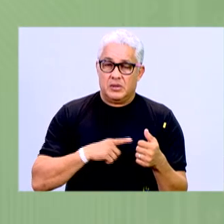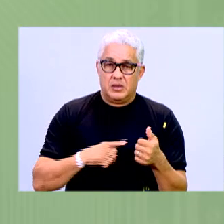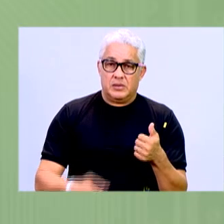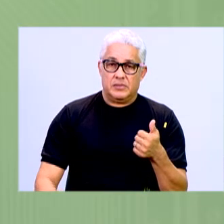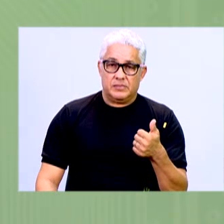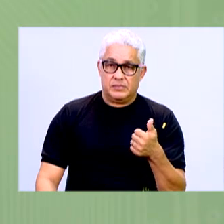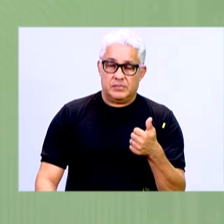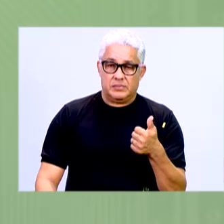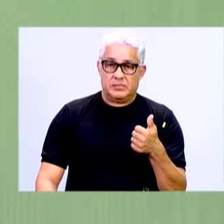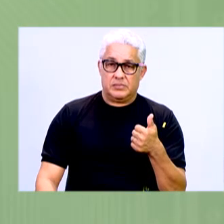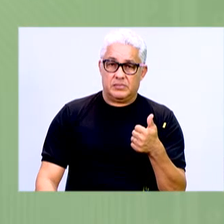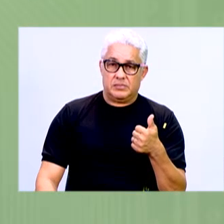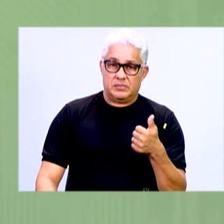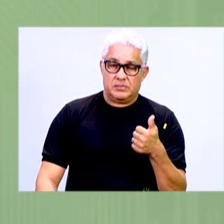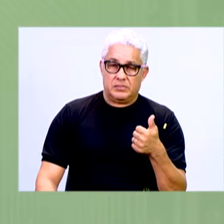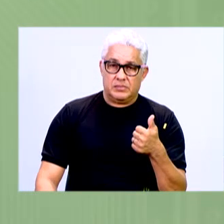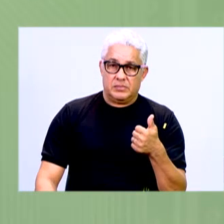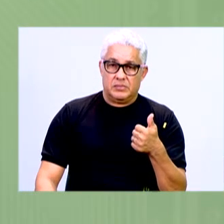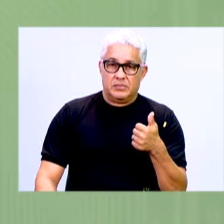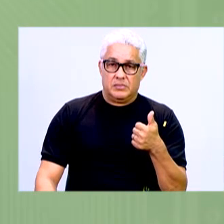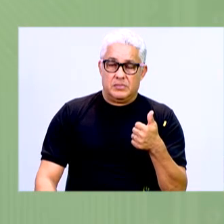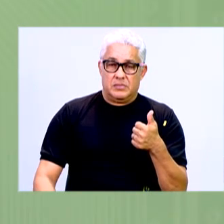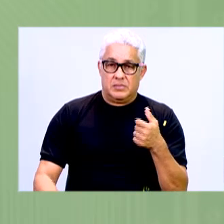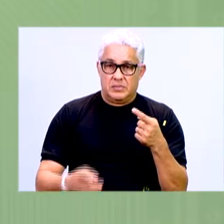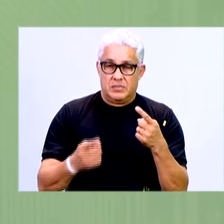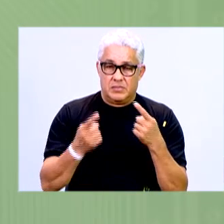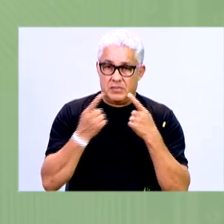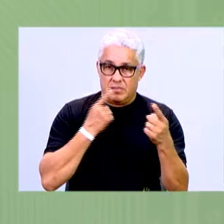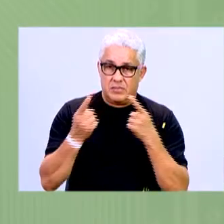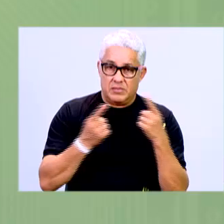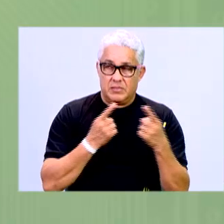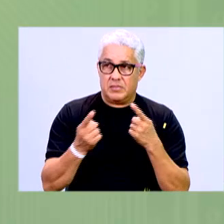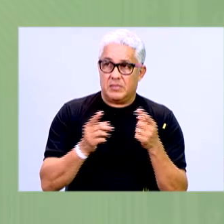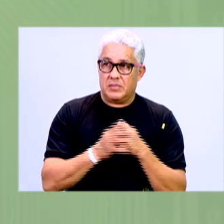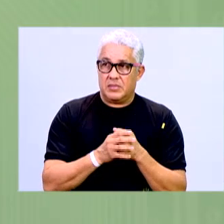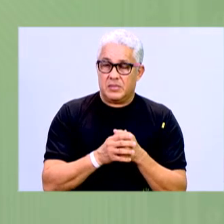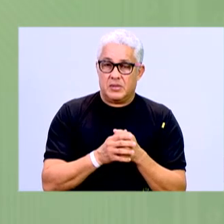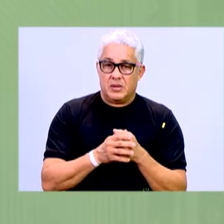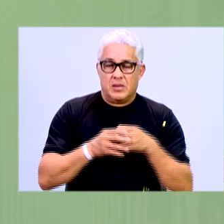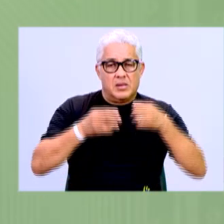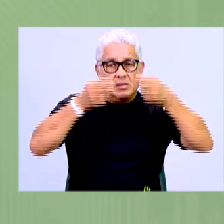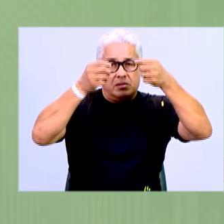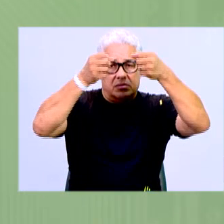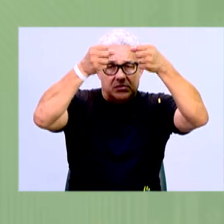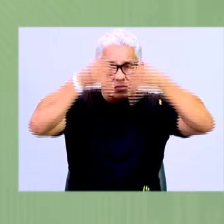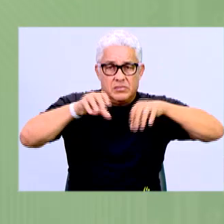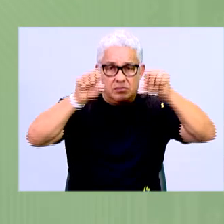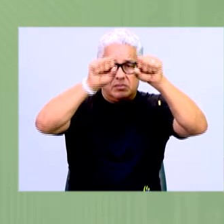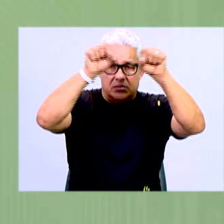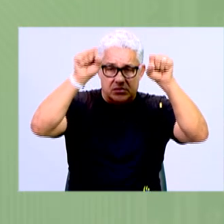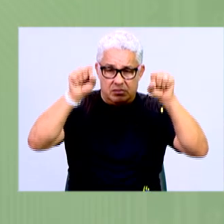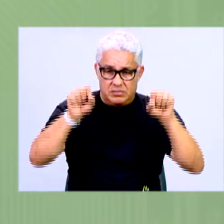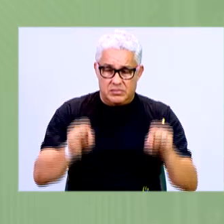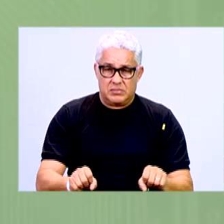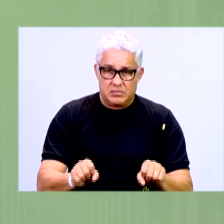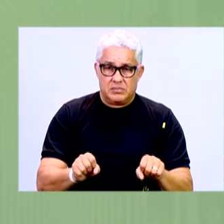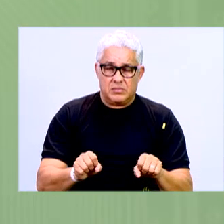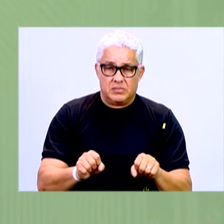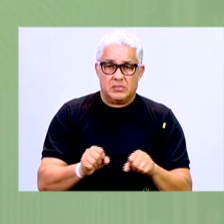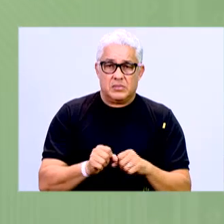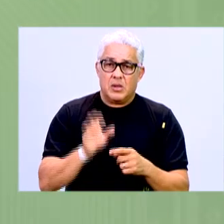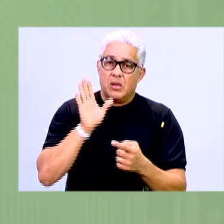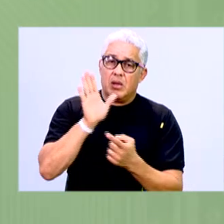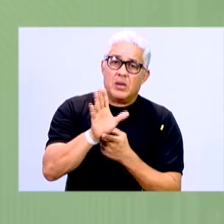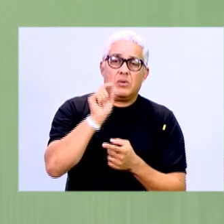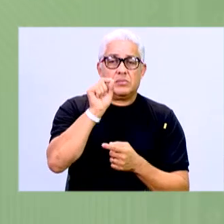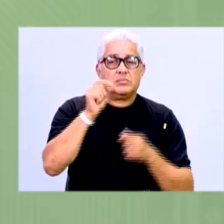a perspectiva do entrevistado onisciente, que descreve o sistema como o sistema, indicando o